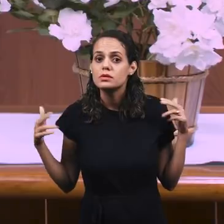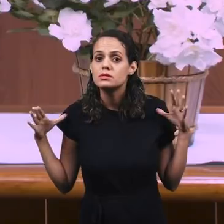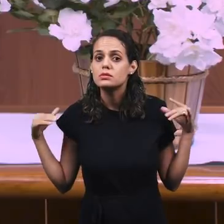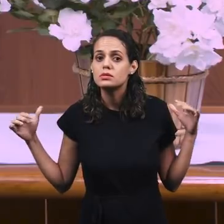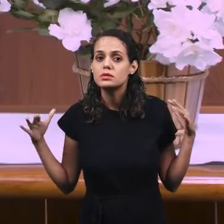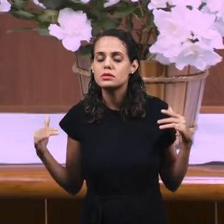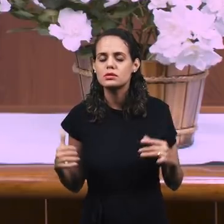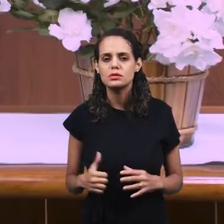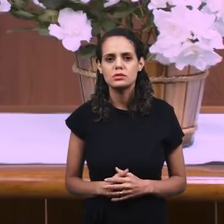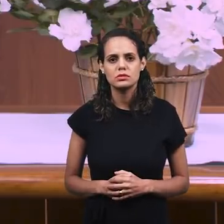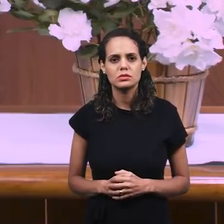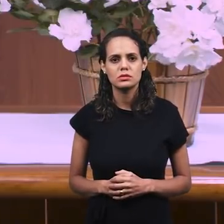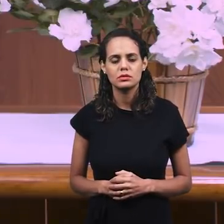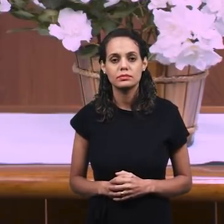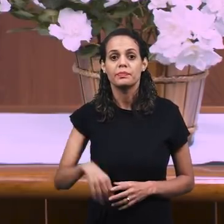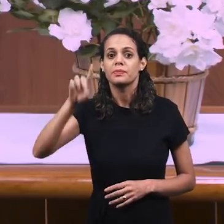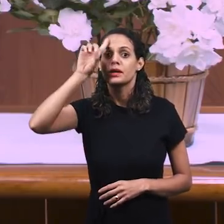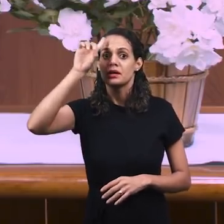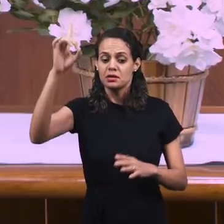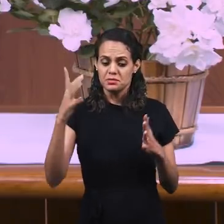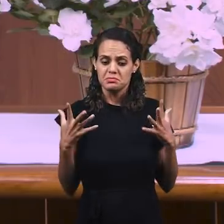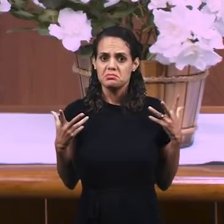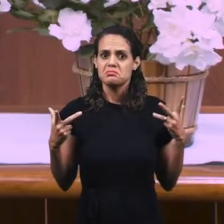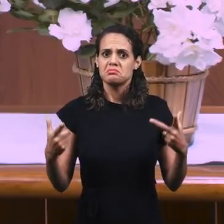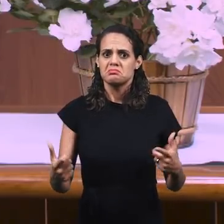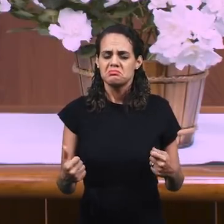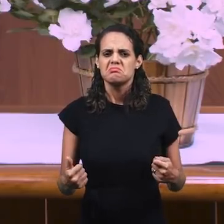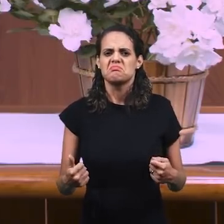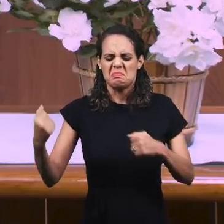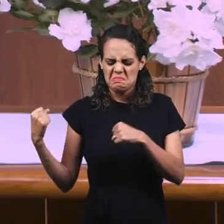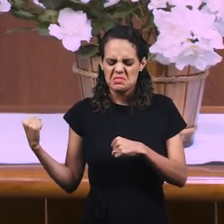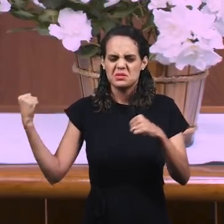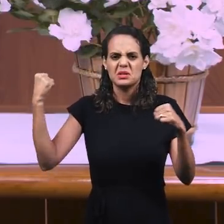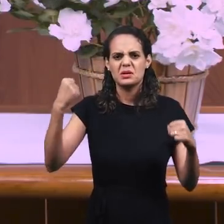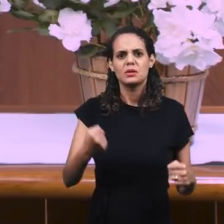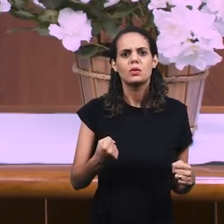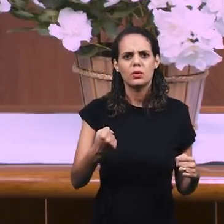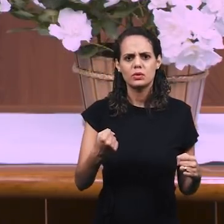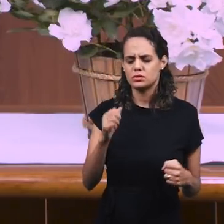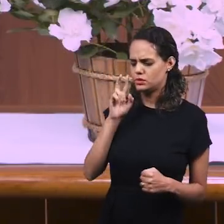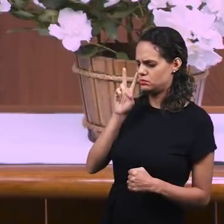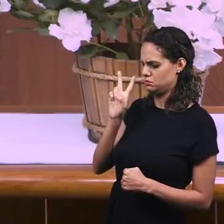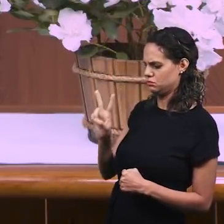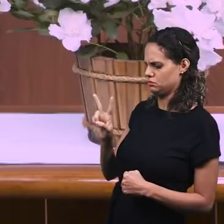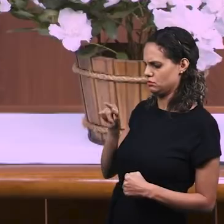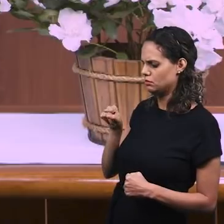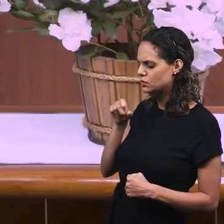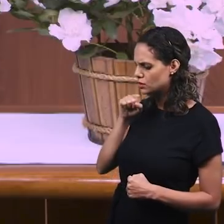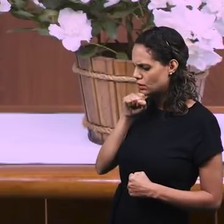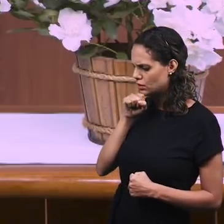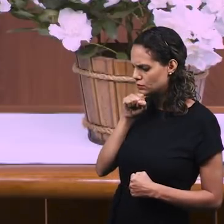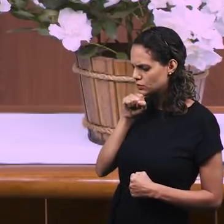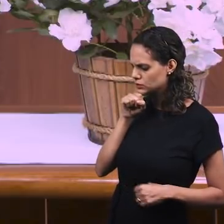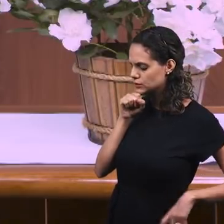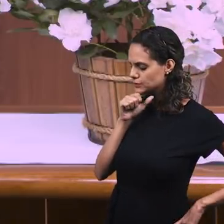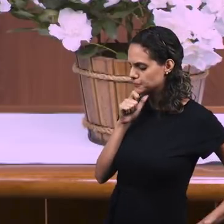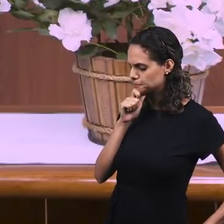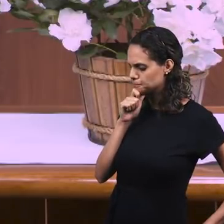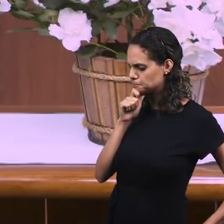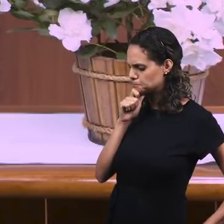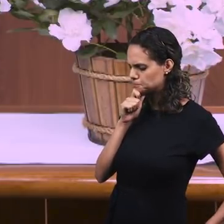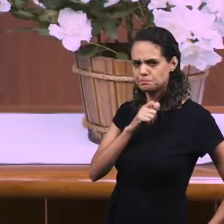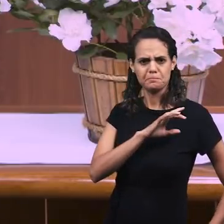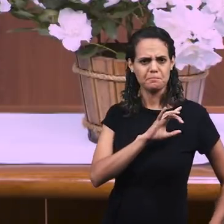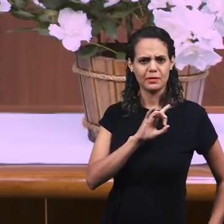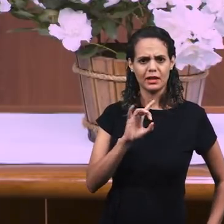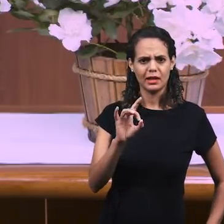línguas, falando que Deus era magnífico, glorificando. Eles olhavam aquilo